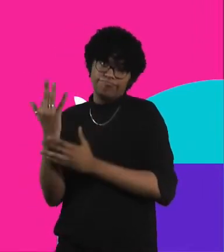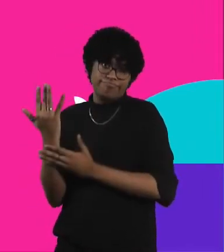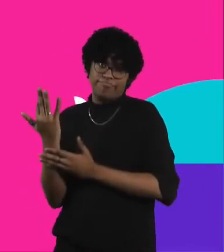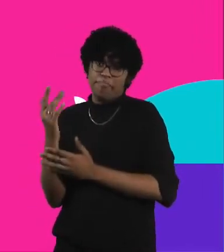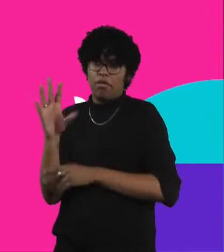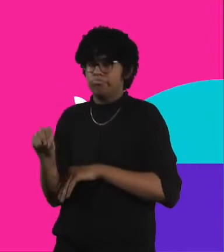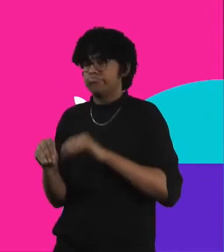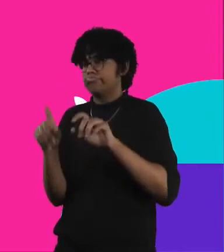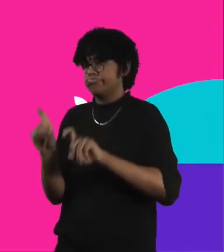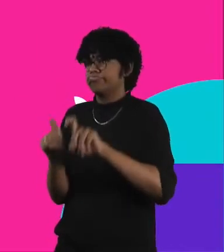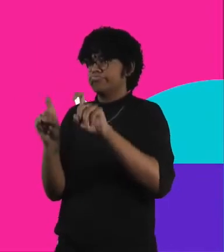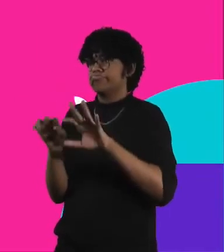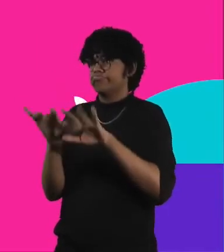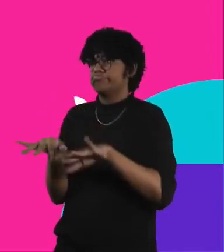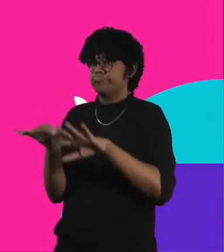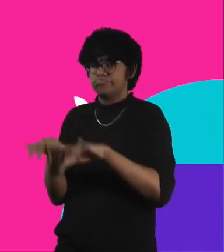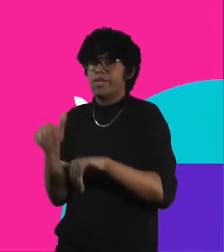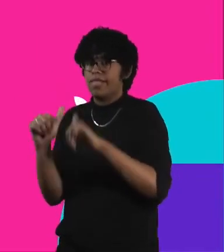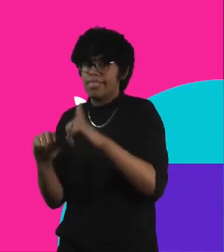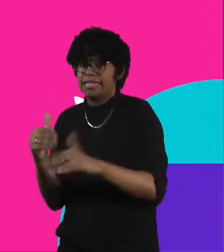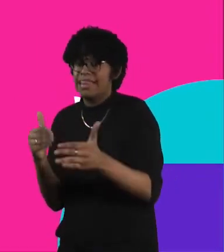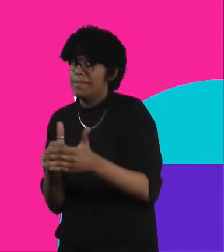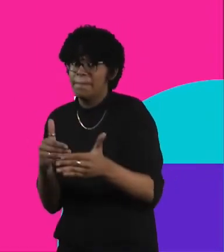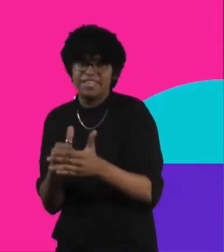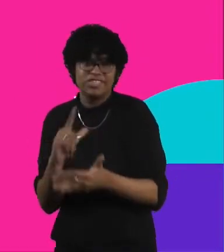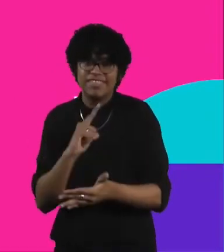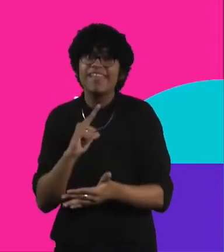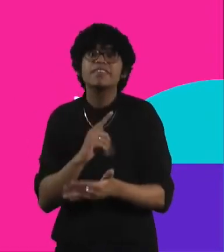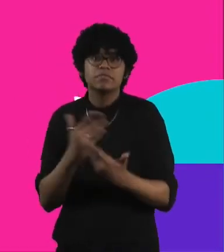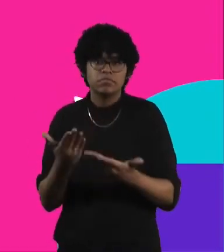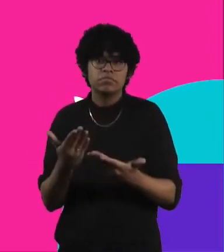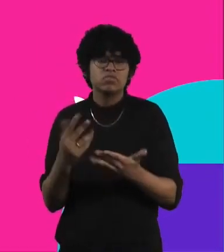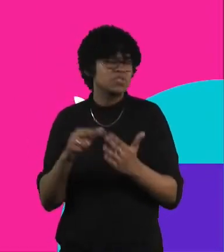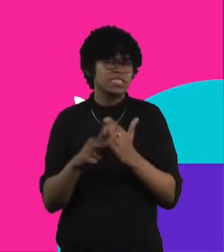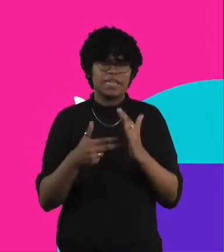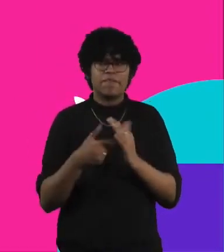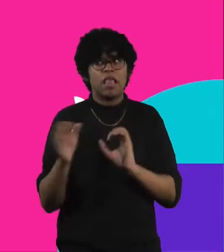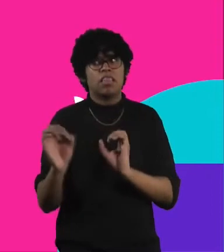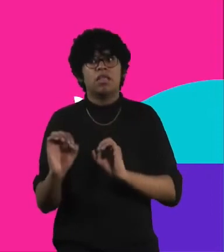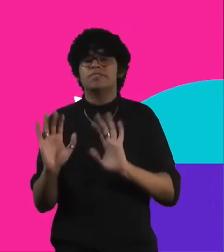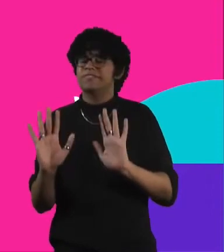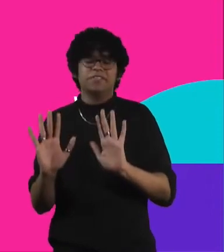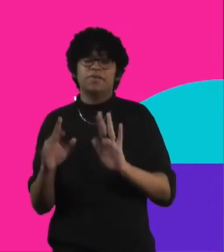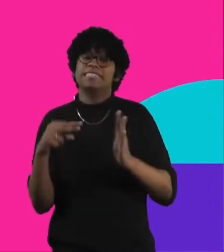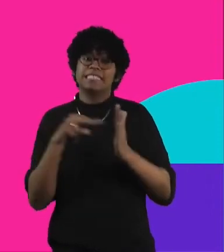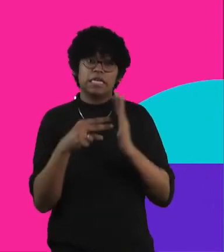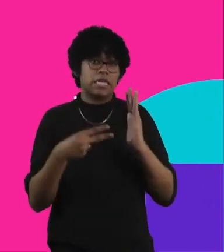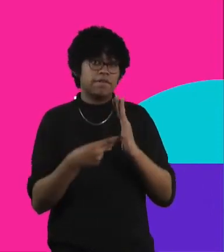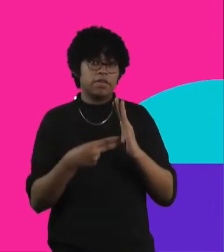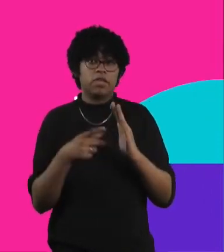chegar até um nível de análise. Isso não significa que não pode ter nada, isso significa só que com a